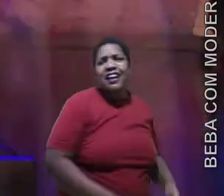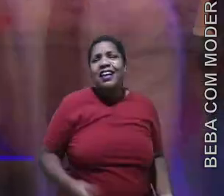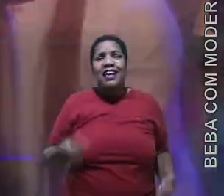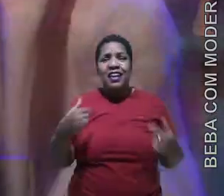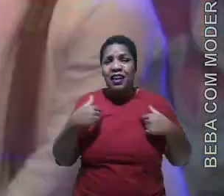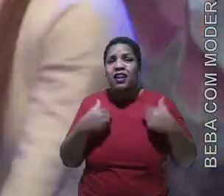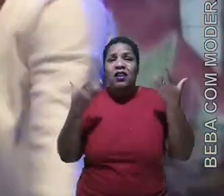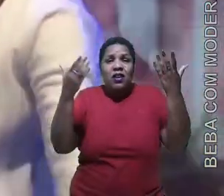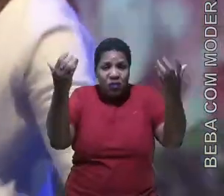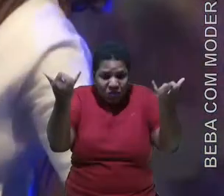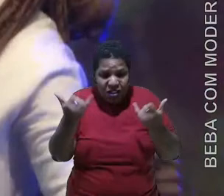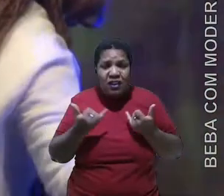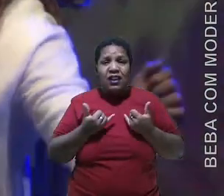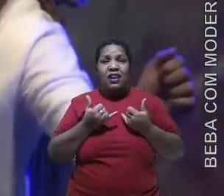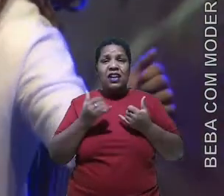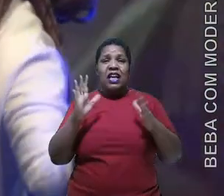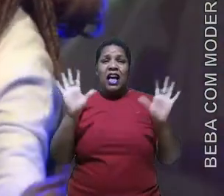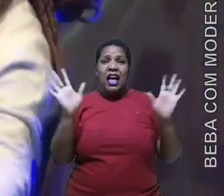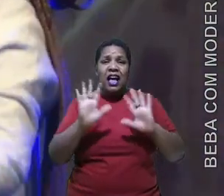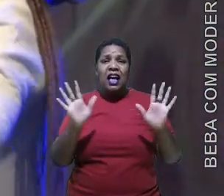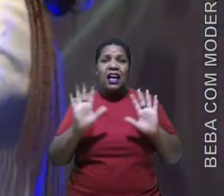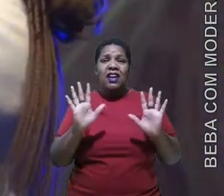E aí